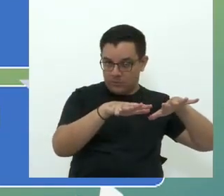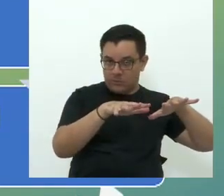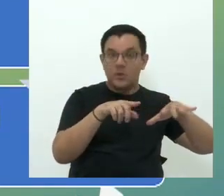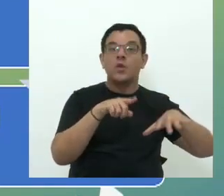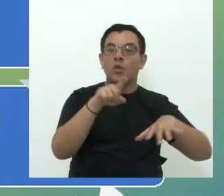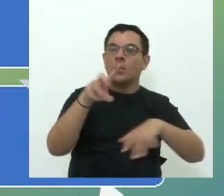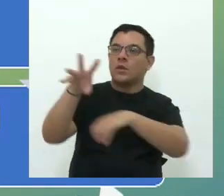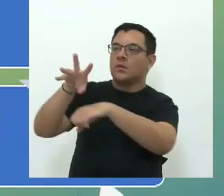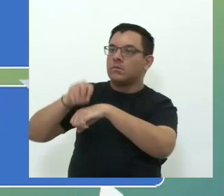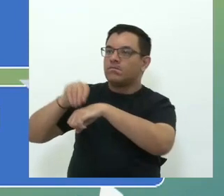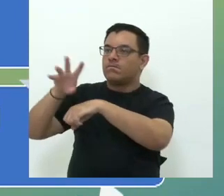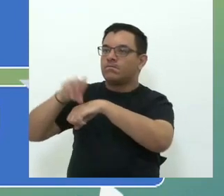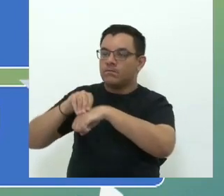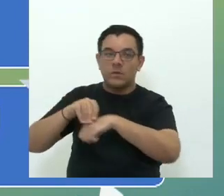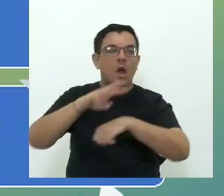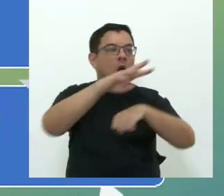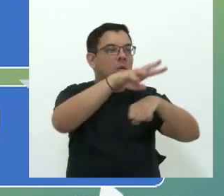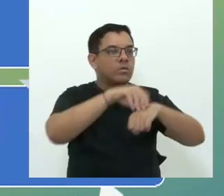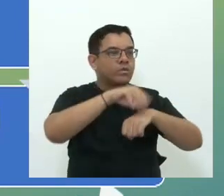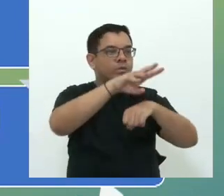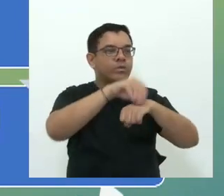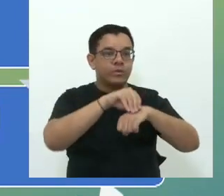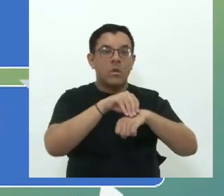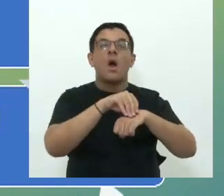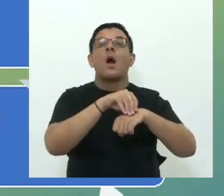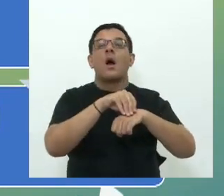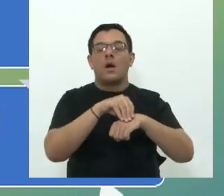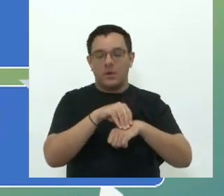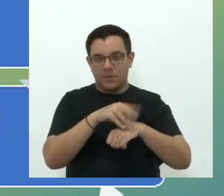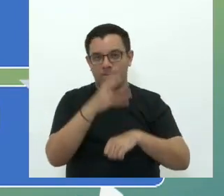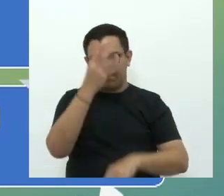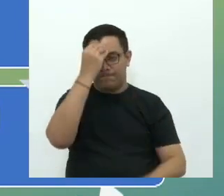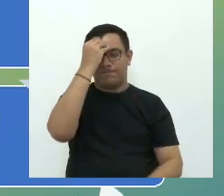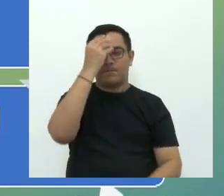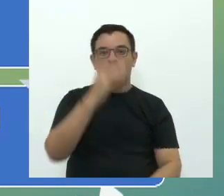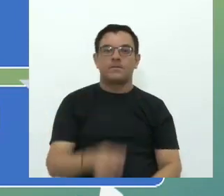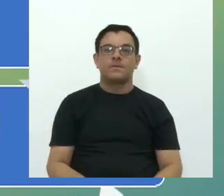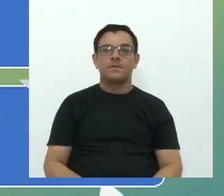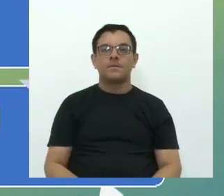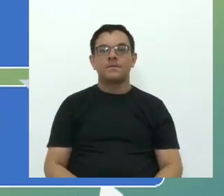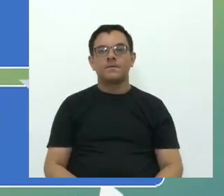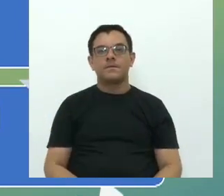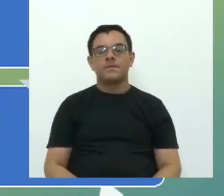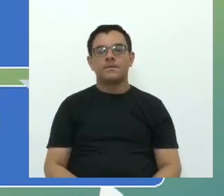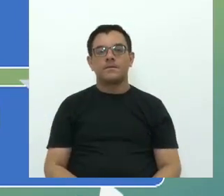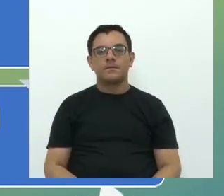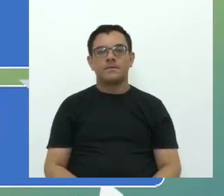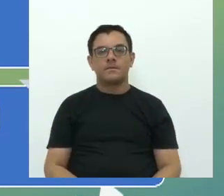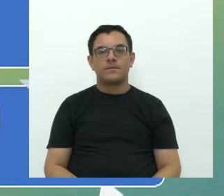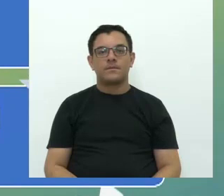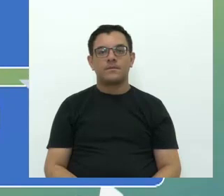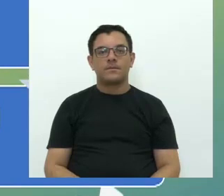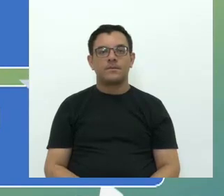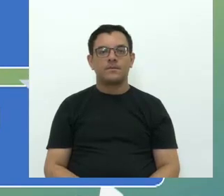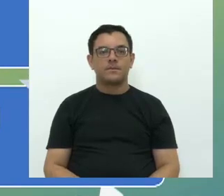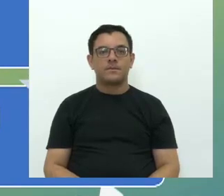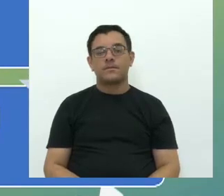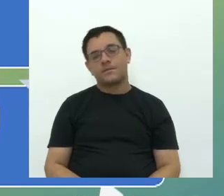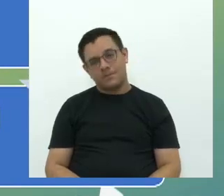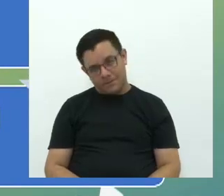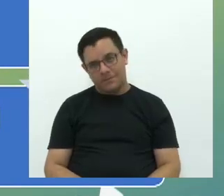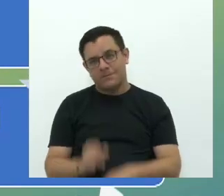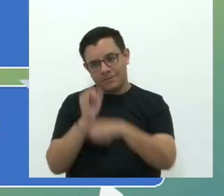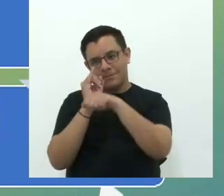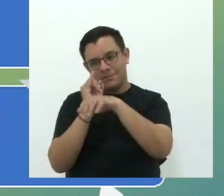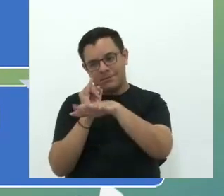nutridos de todo esse produto bom não preciso dizer que a imprensa Goa